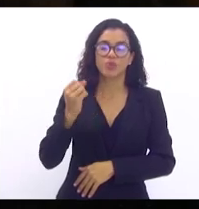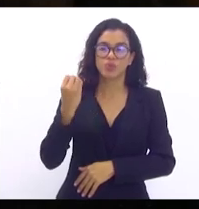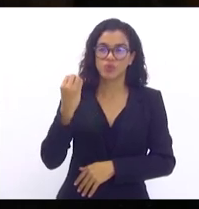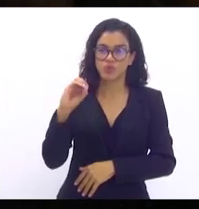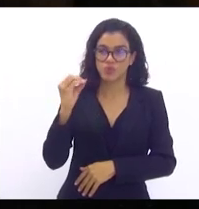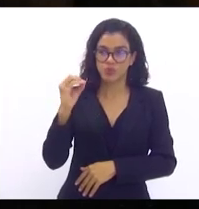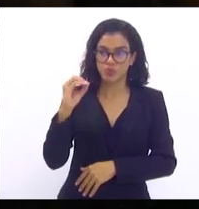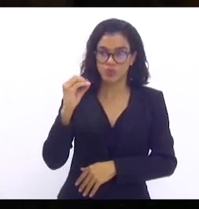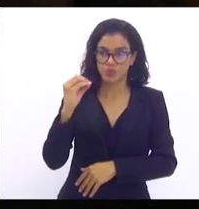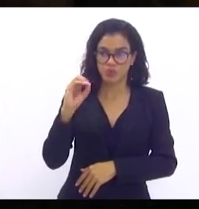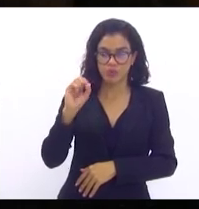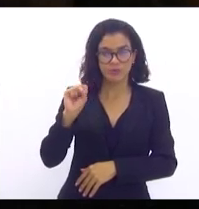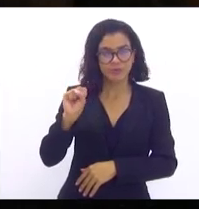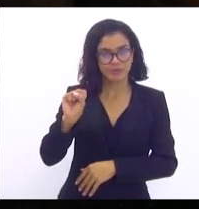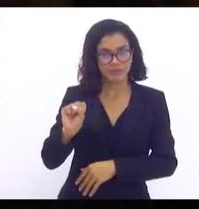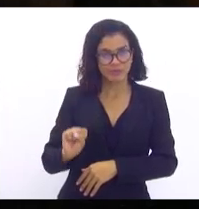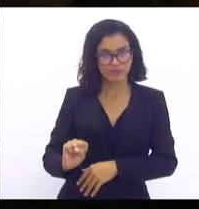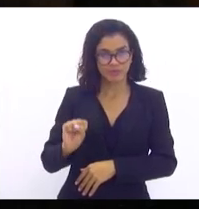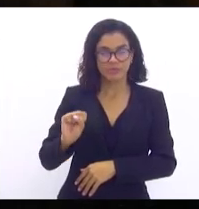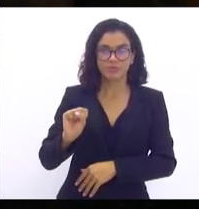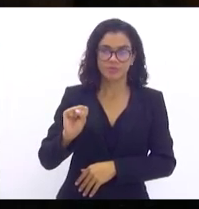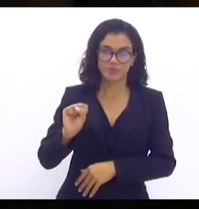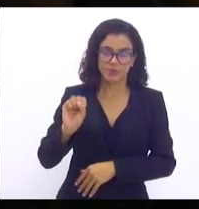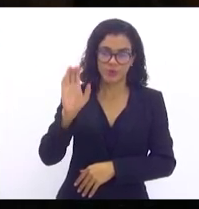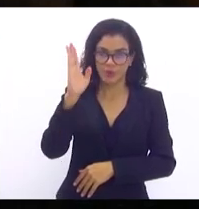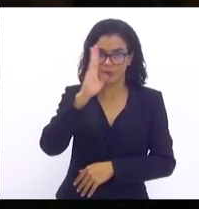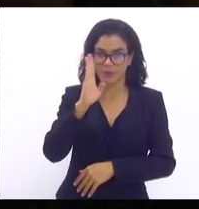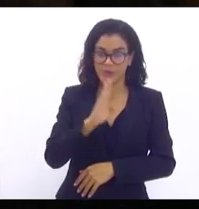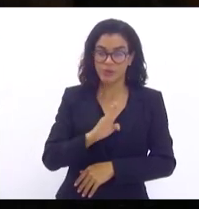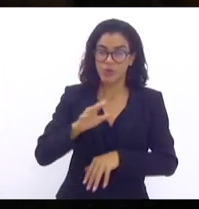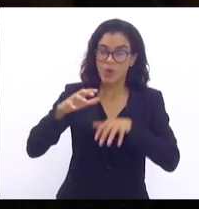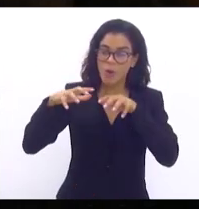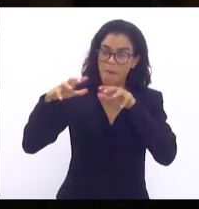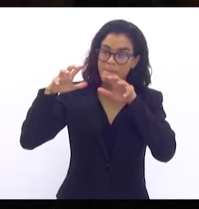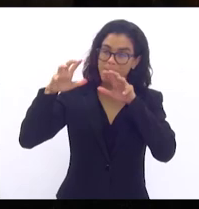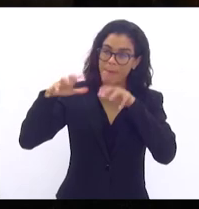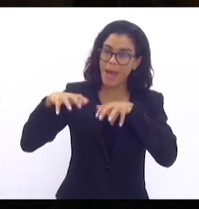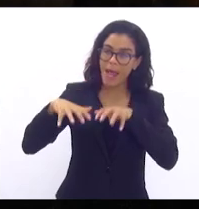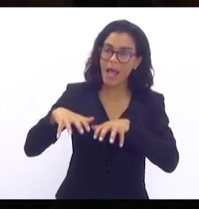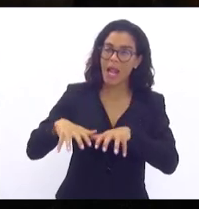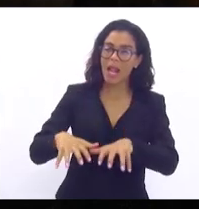Sul, com chuvas fortíssimas,